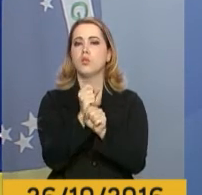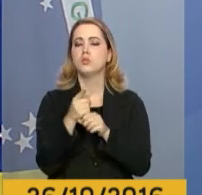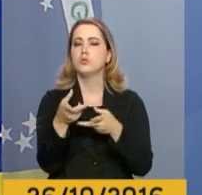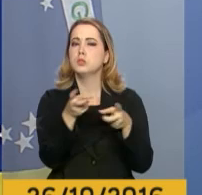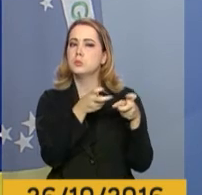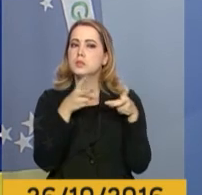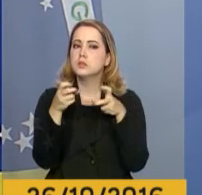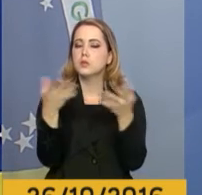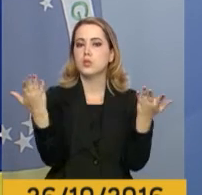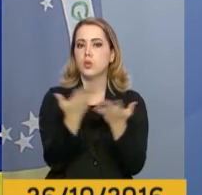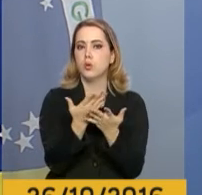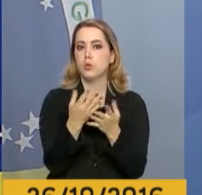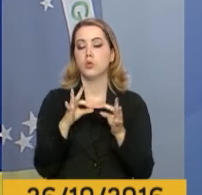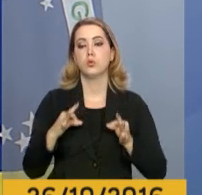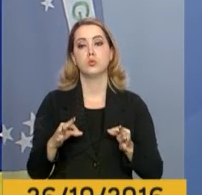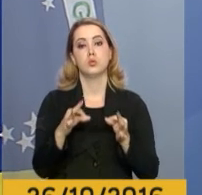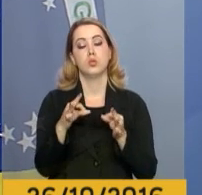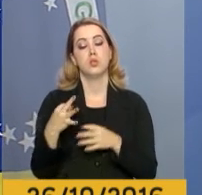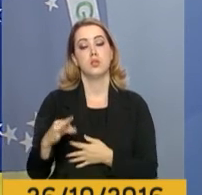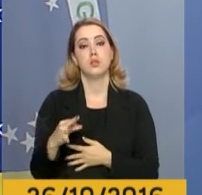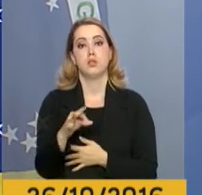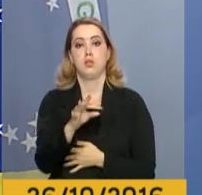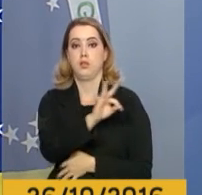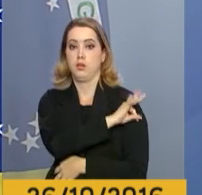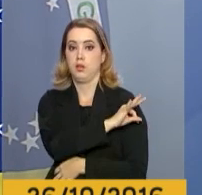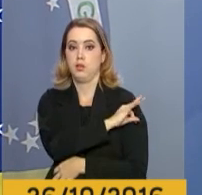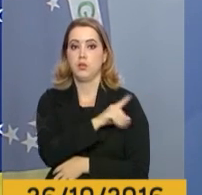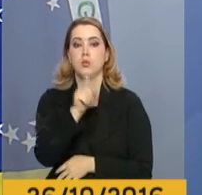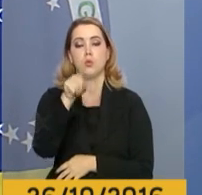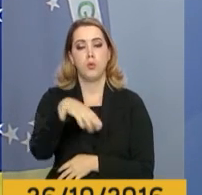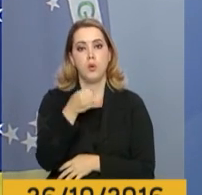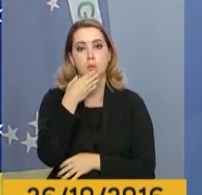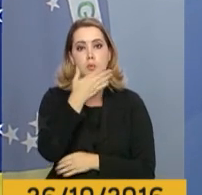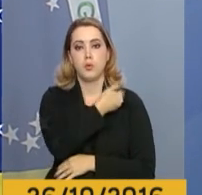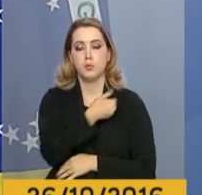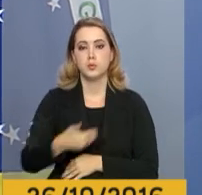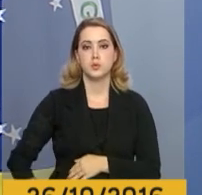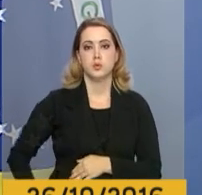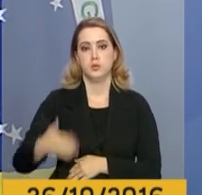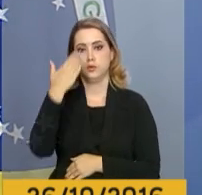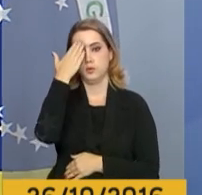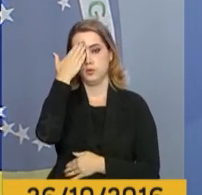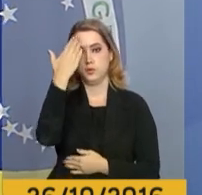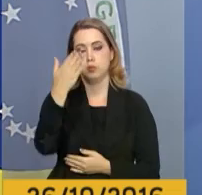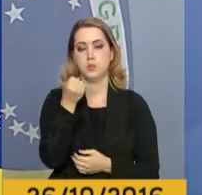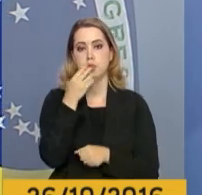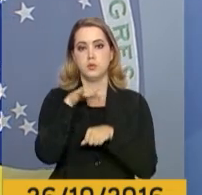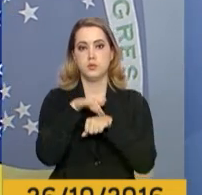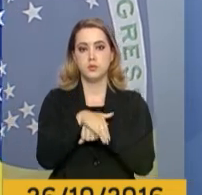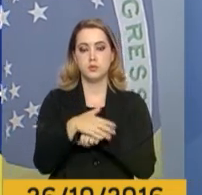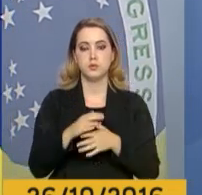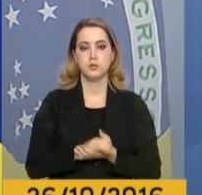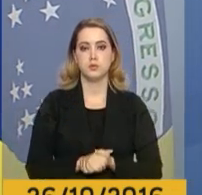governo federal. Ressalta, contudo, que foi favorável ao governo. Muito obrigado. Boa noite.